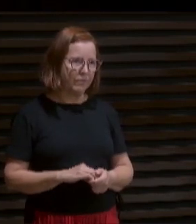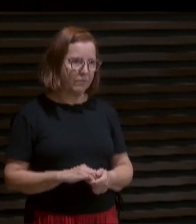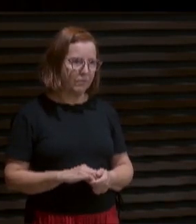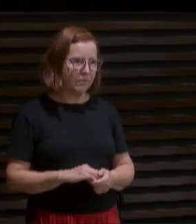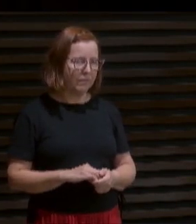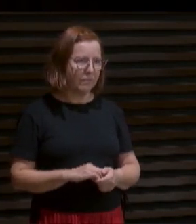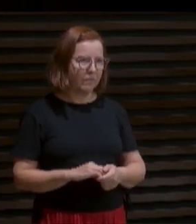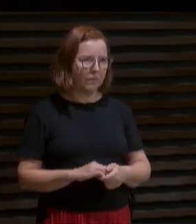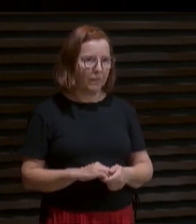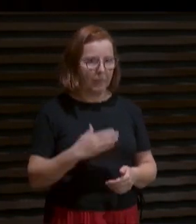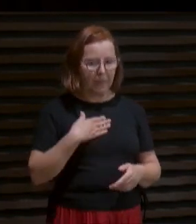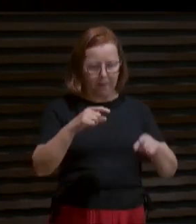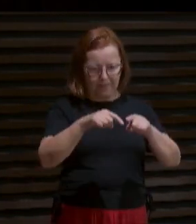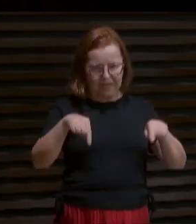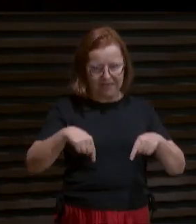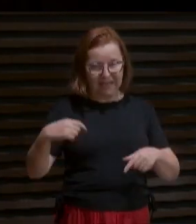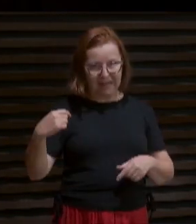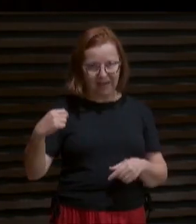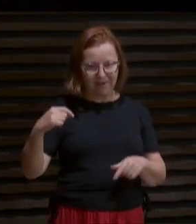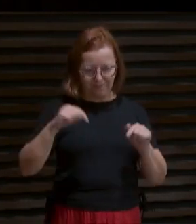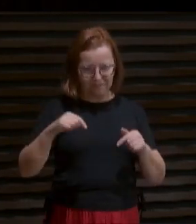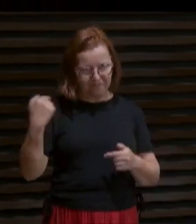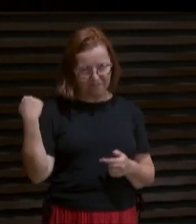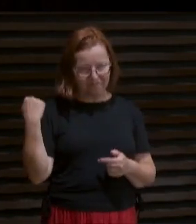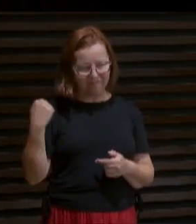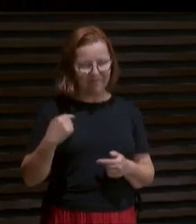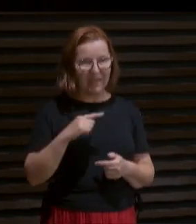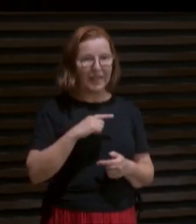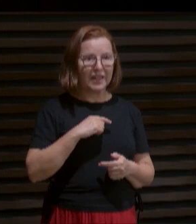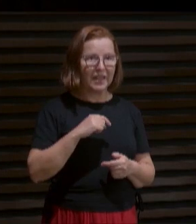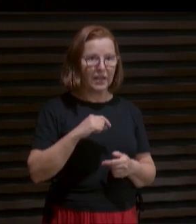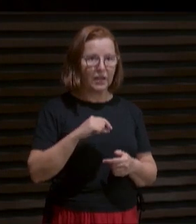No meu gabinete, aqui, há um versículo